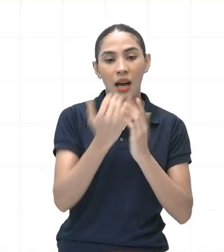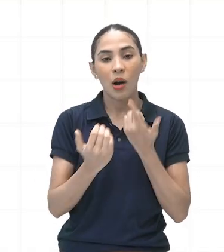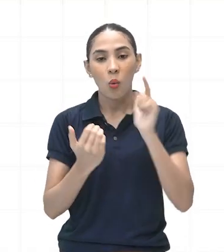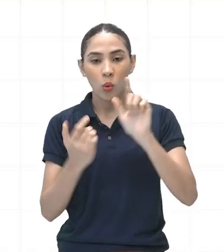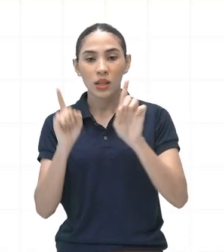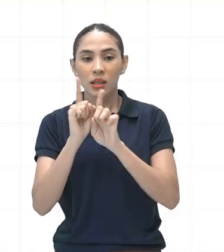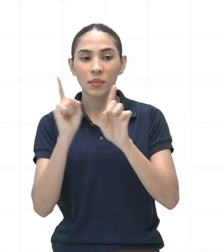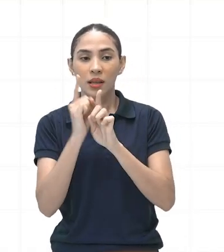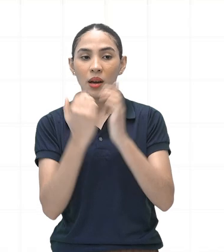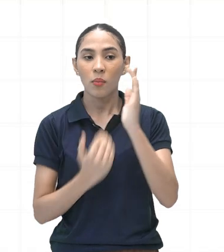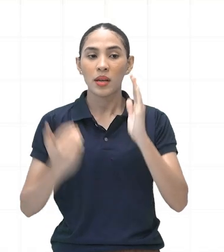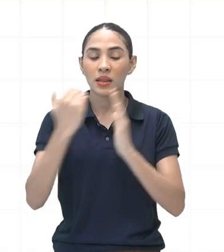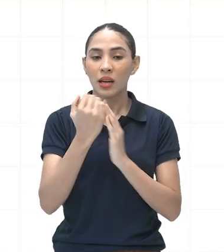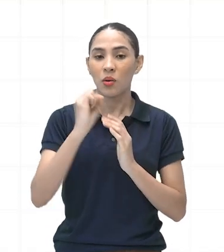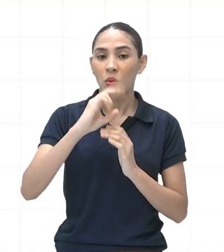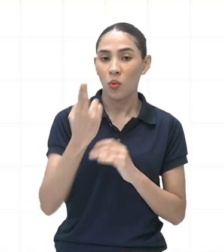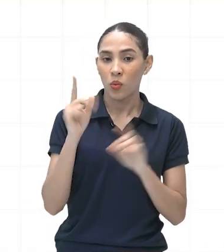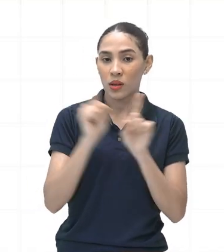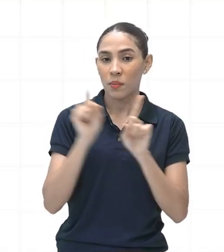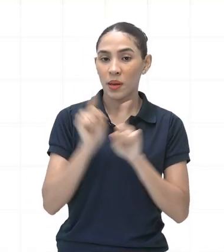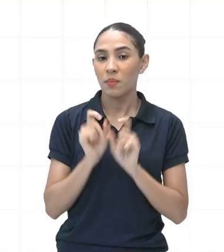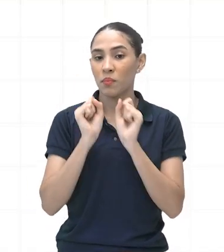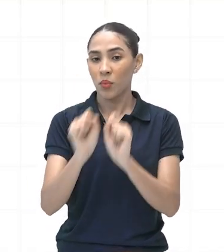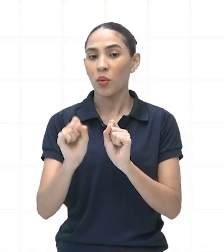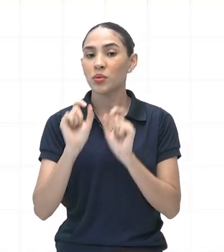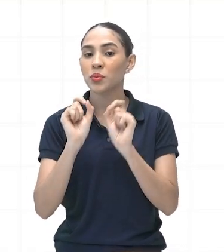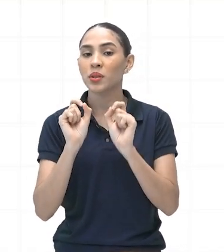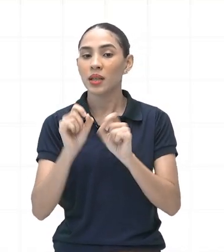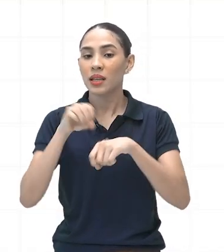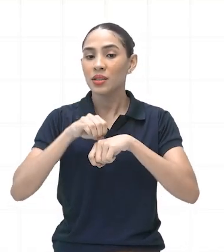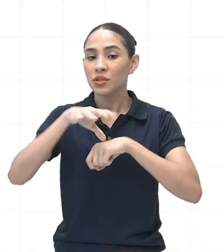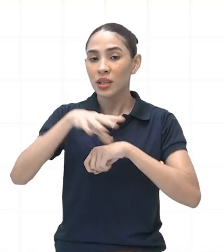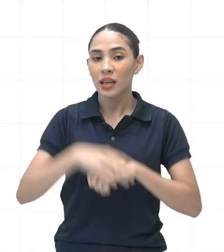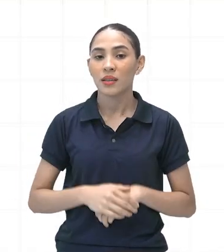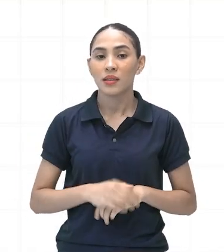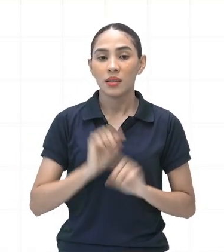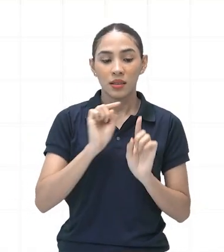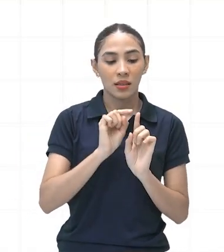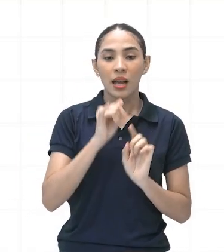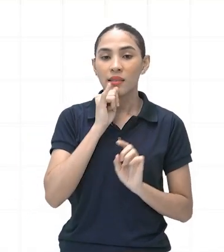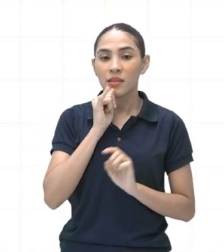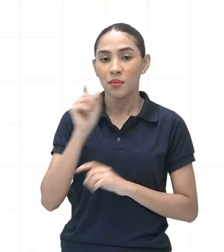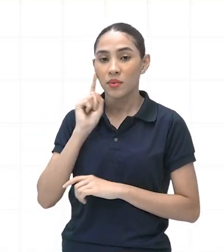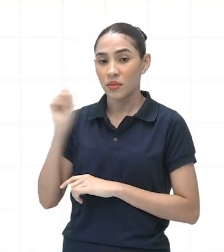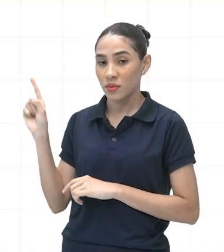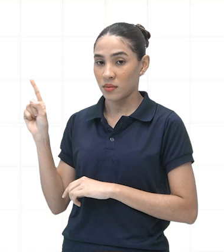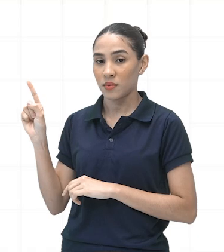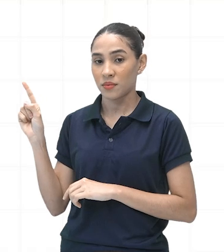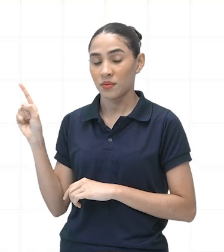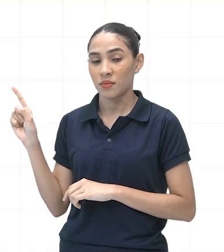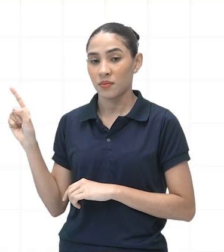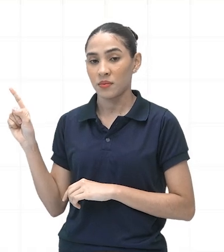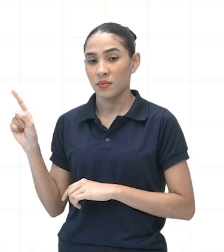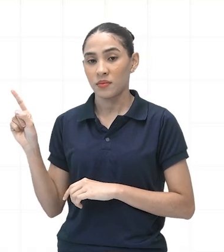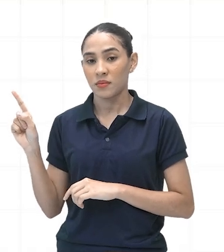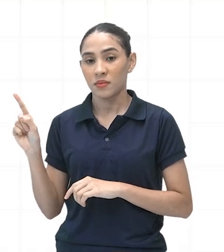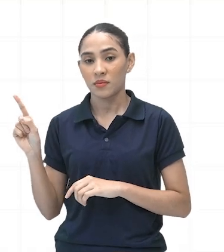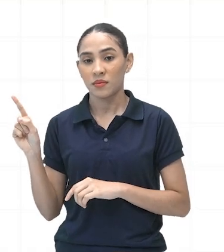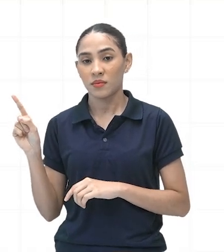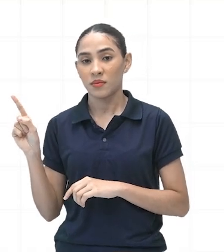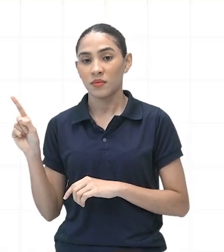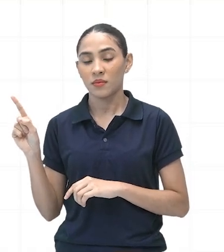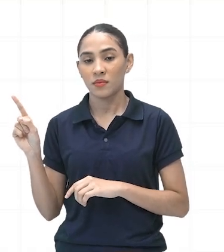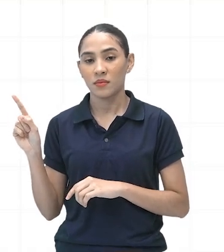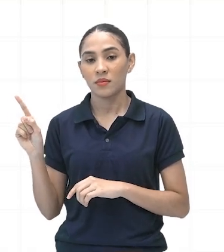aumentar. Ou a gente também pode indicar com as duas setas indo na mesma direção para baixo, né?